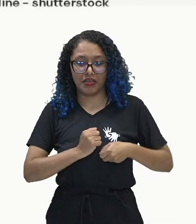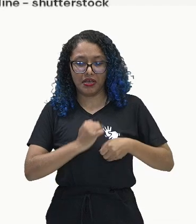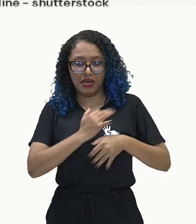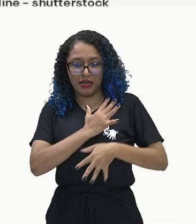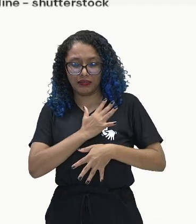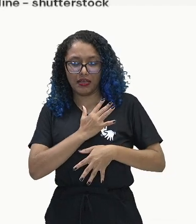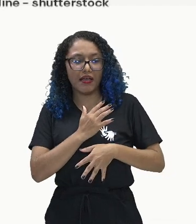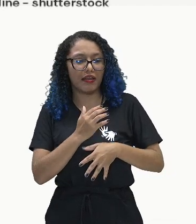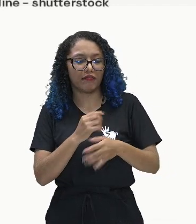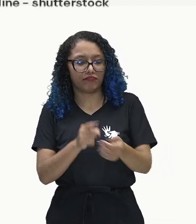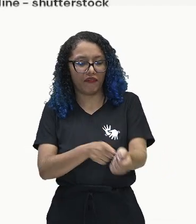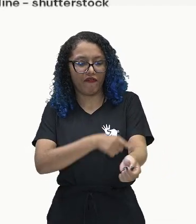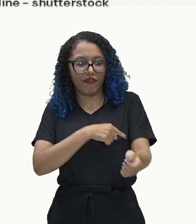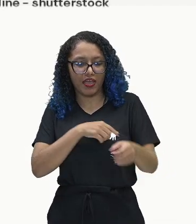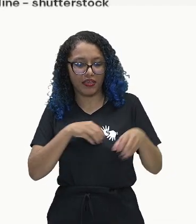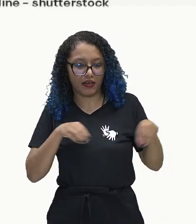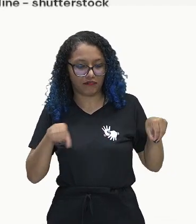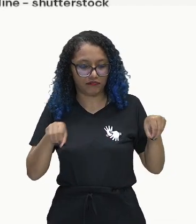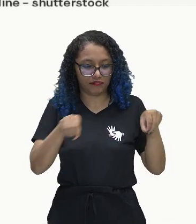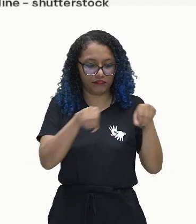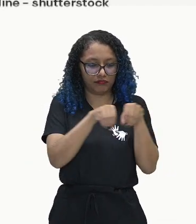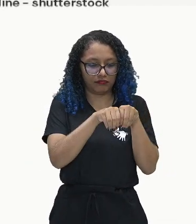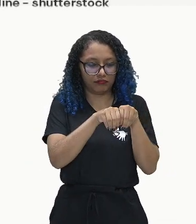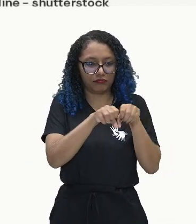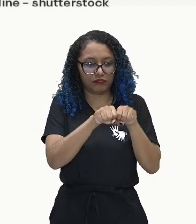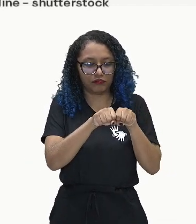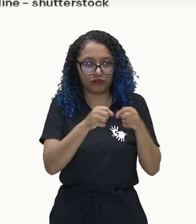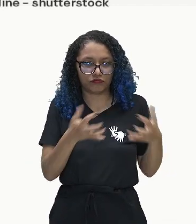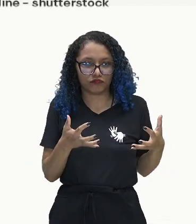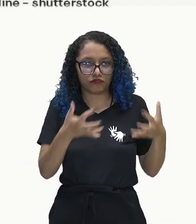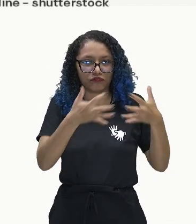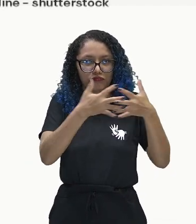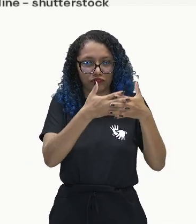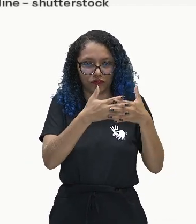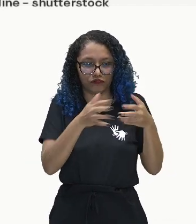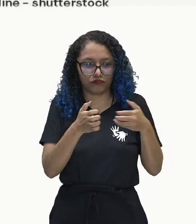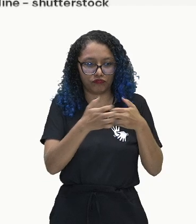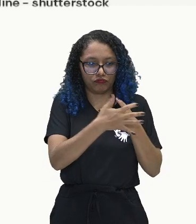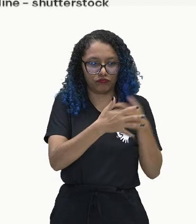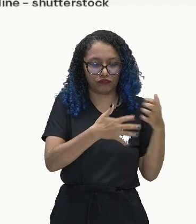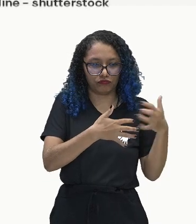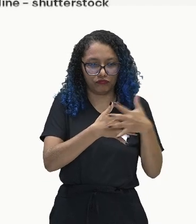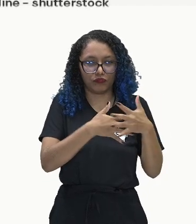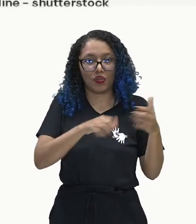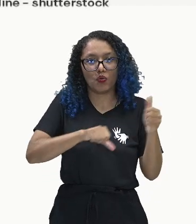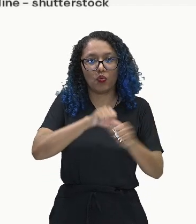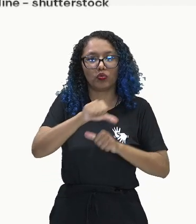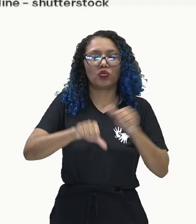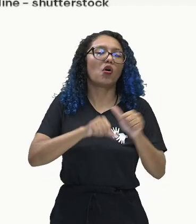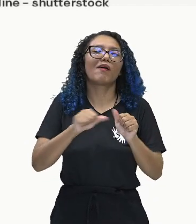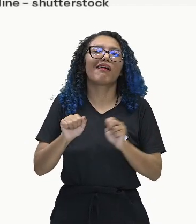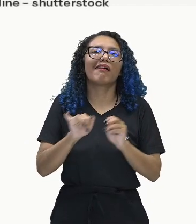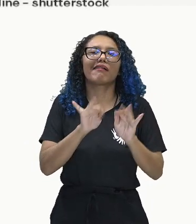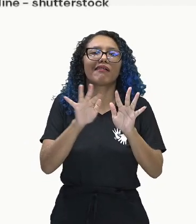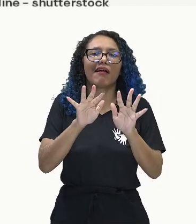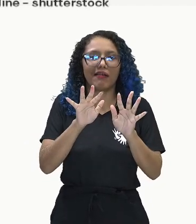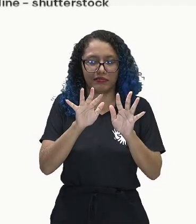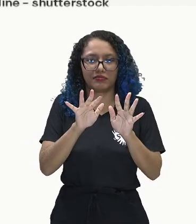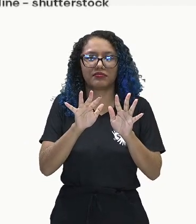as veias e permitem as trocas de gases lá, né? Os gases oxigênio,